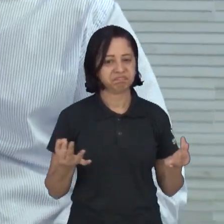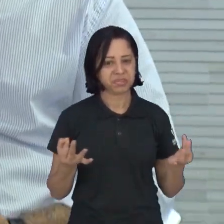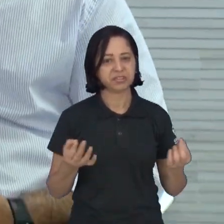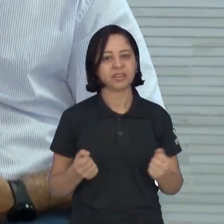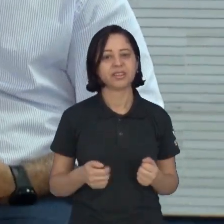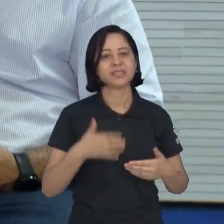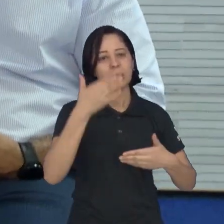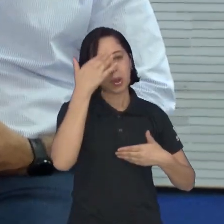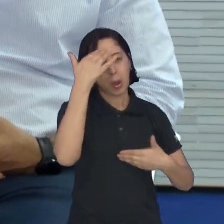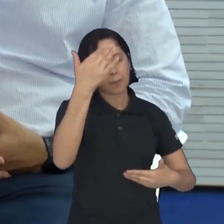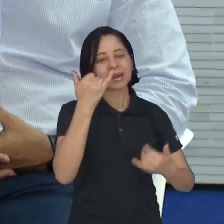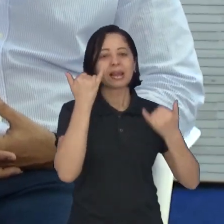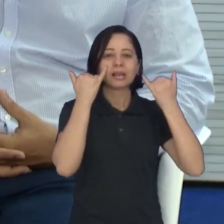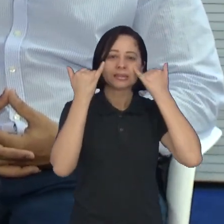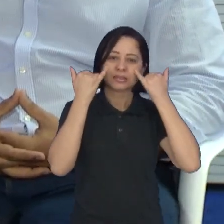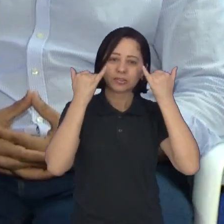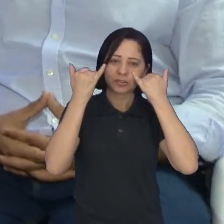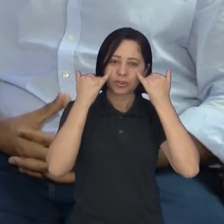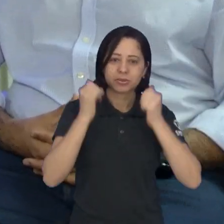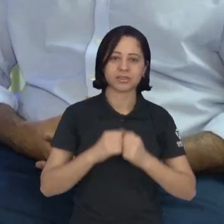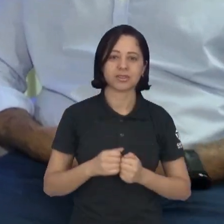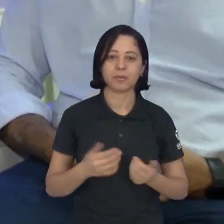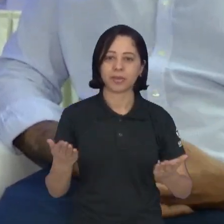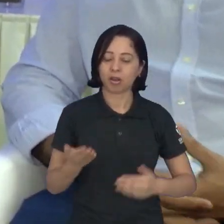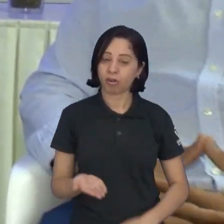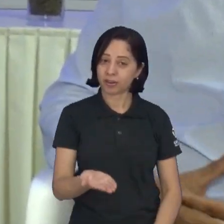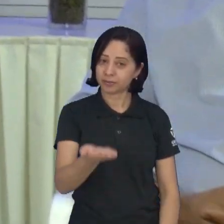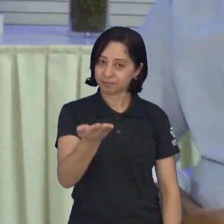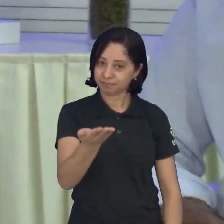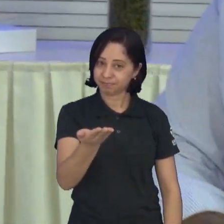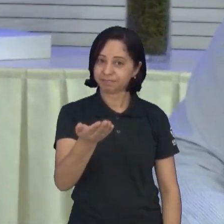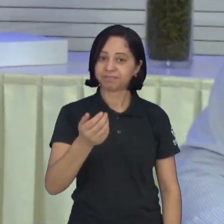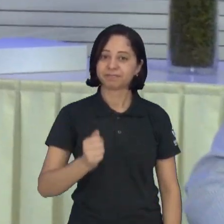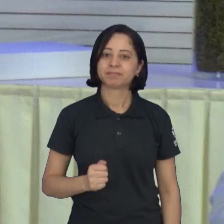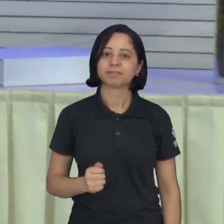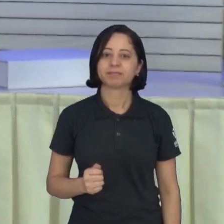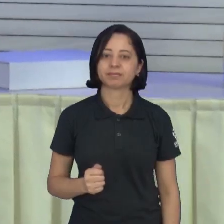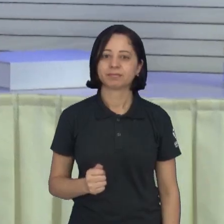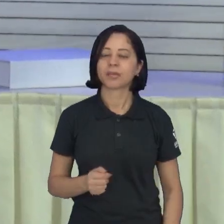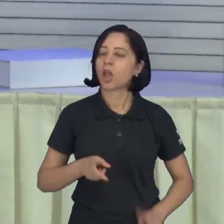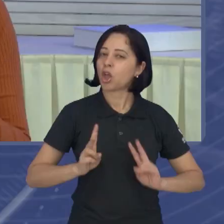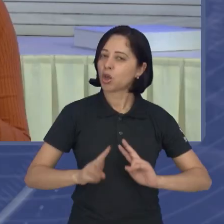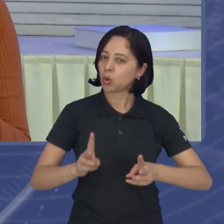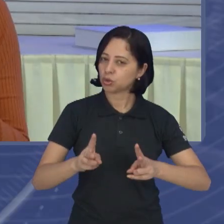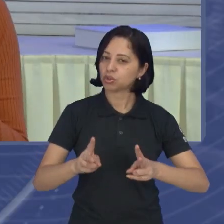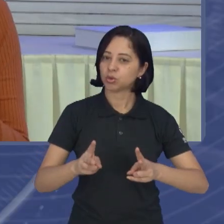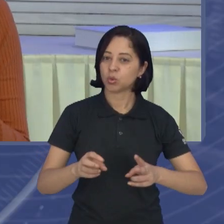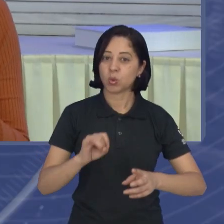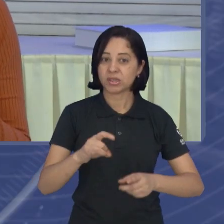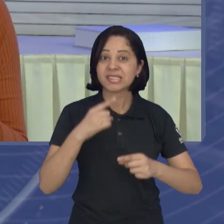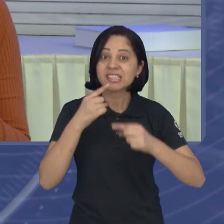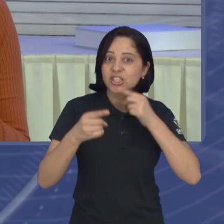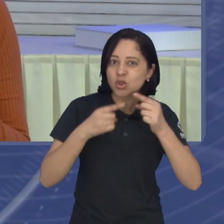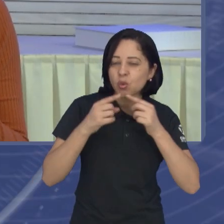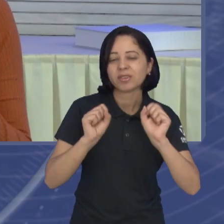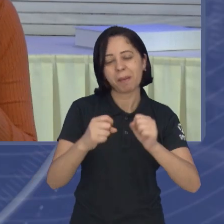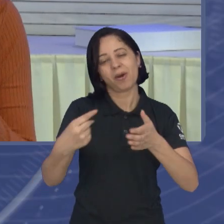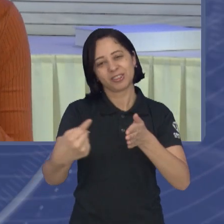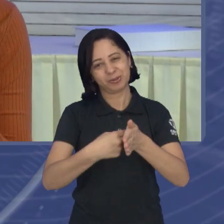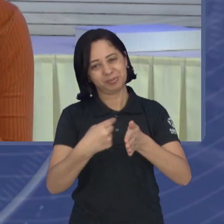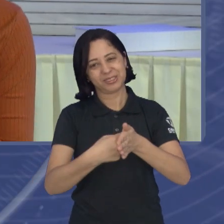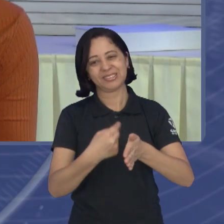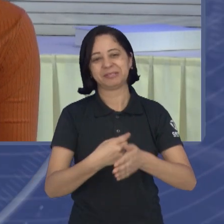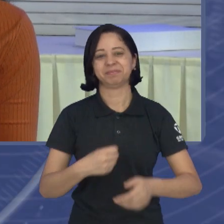muito obrigada pelas informações. E agora a gente vai voltando para o estúdio. E Dani, a gente continua por aqui. Se você tiver mais alguma questão, é só mandar